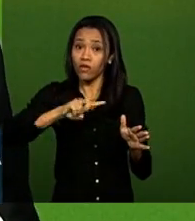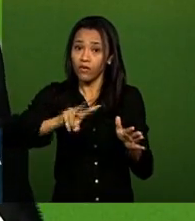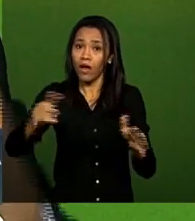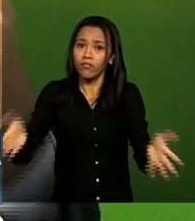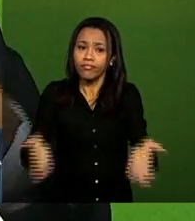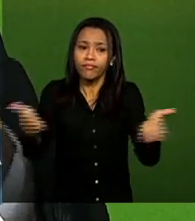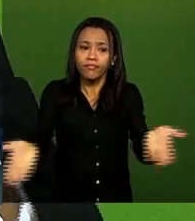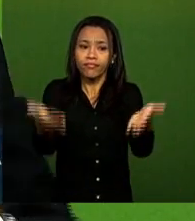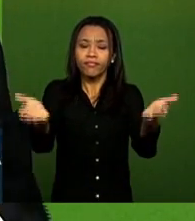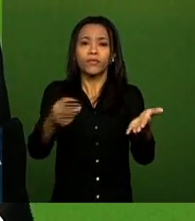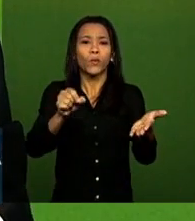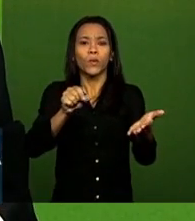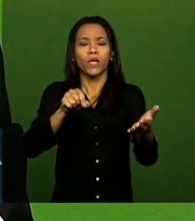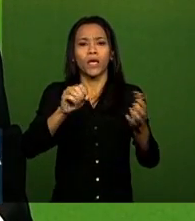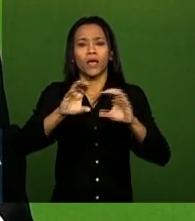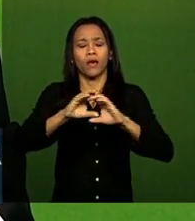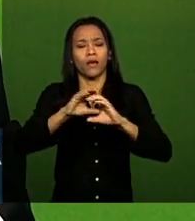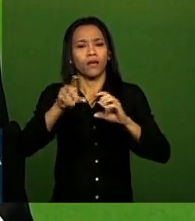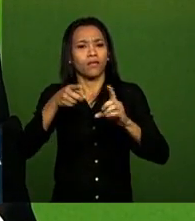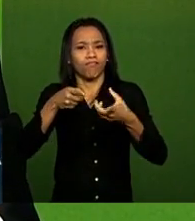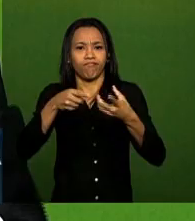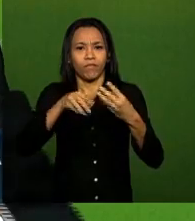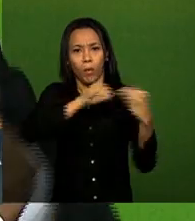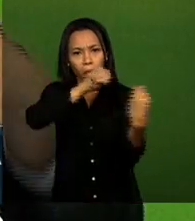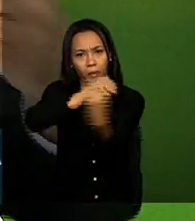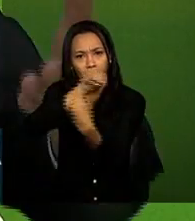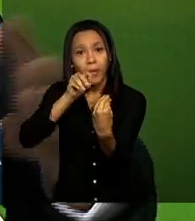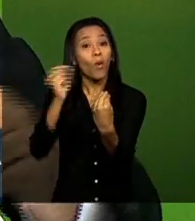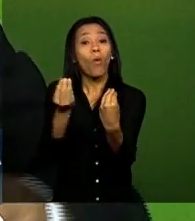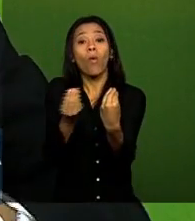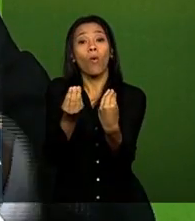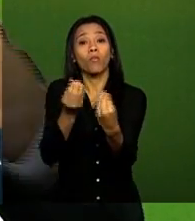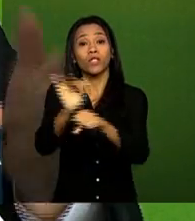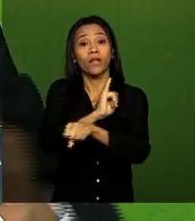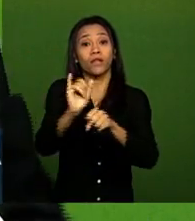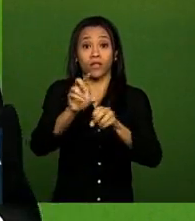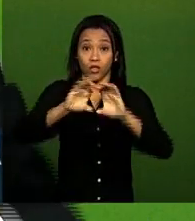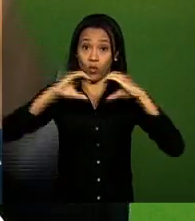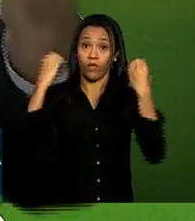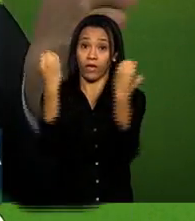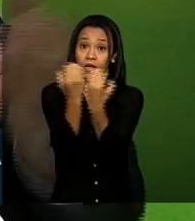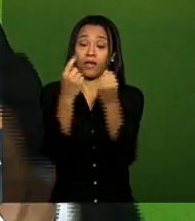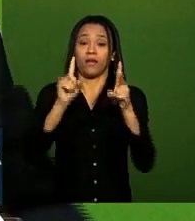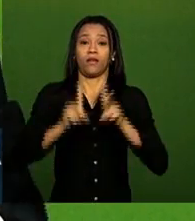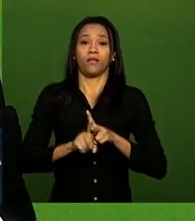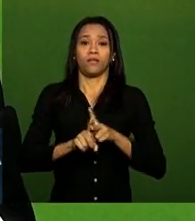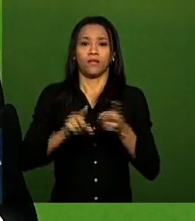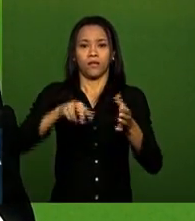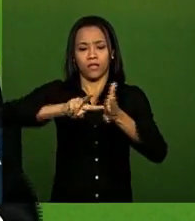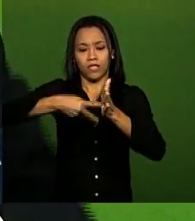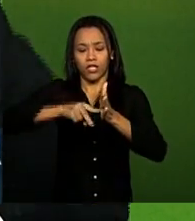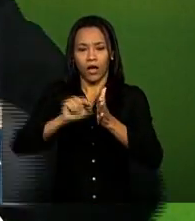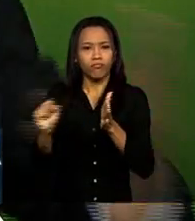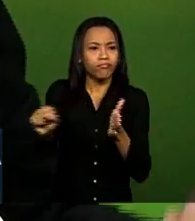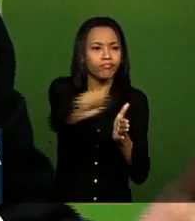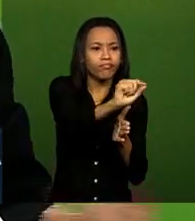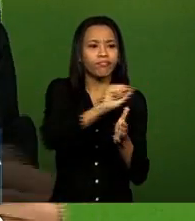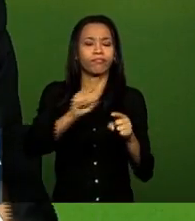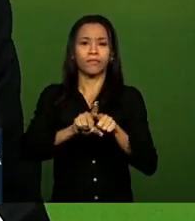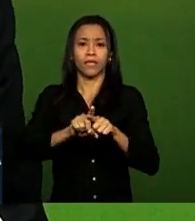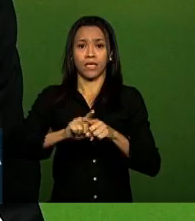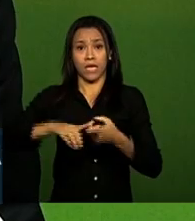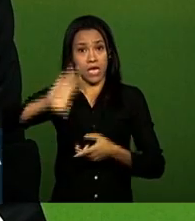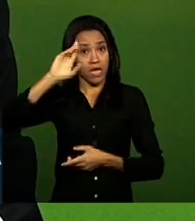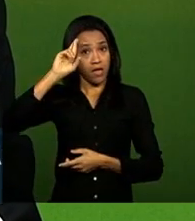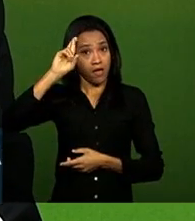diálogo nas conferências né de uma relação cotidiana com as centrais sindicais com as organizações empresariais com todas